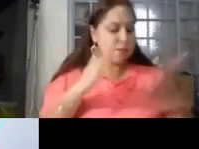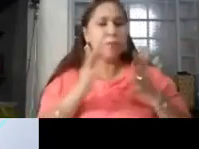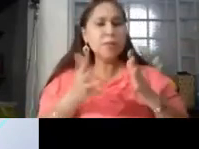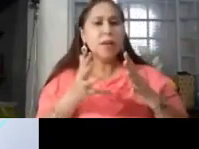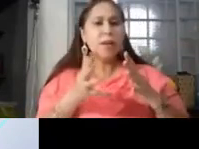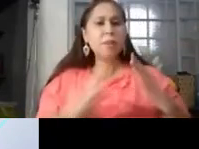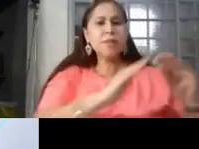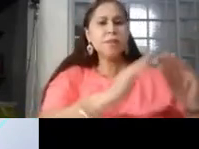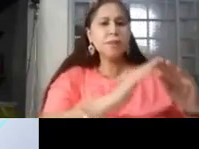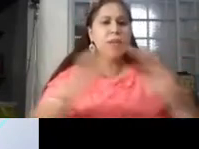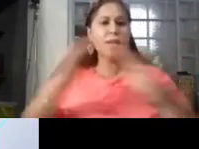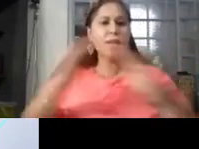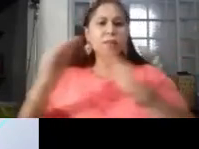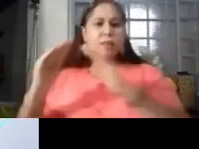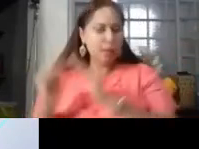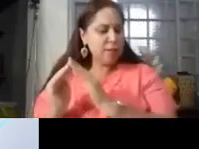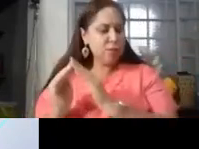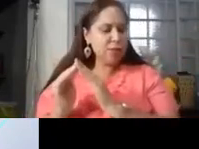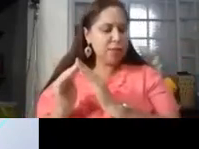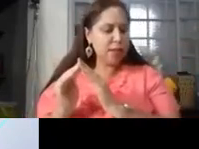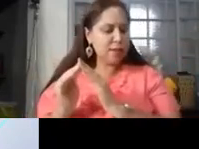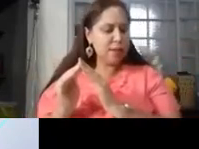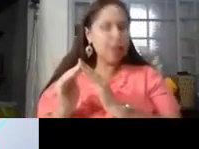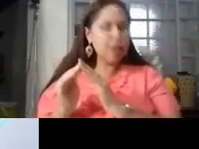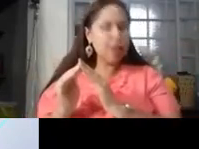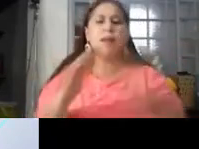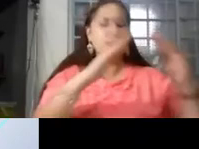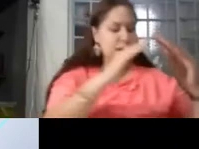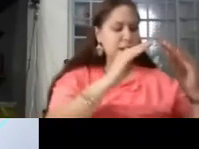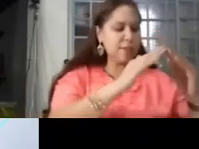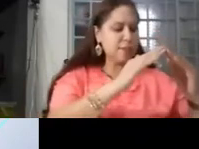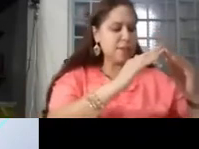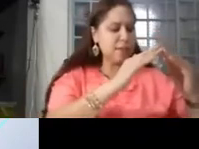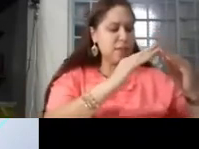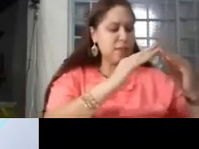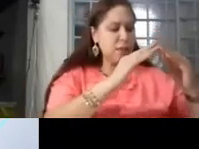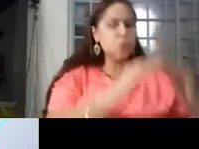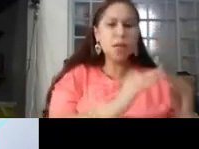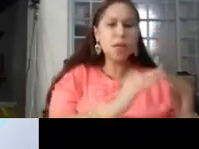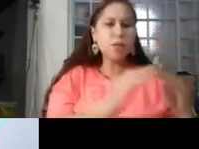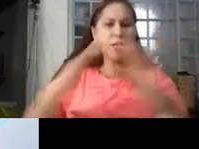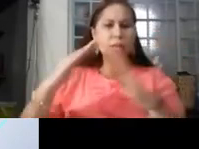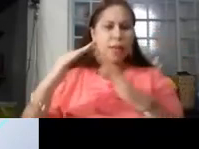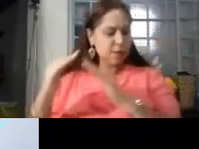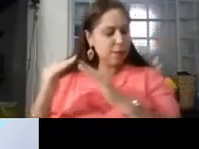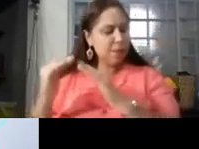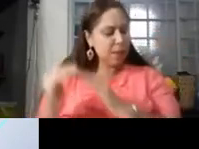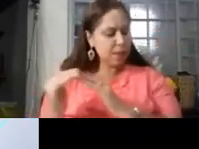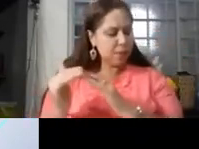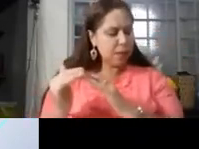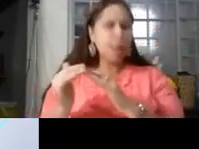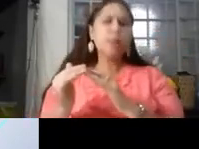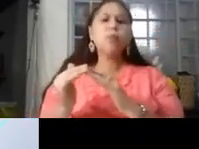Libras, e eu preciso localizar essas duas casas, né? Então, a casa de João e a casa de